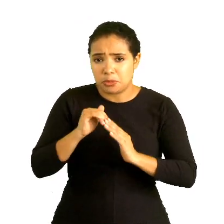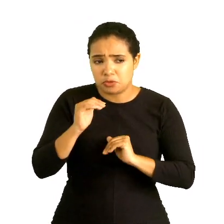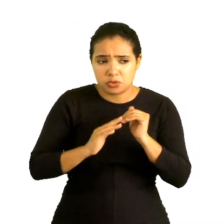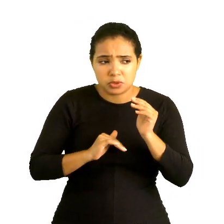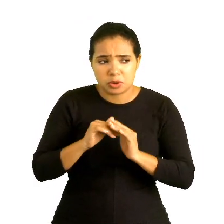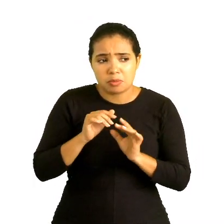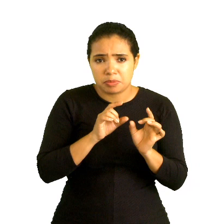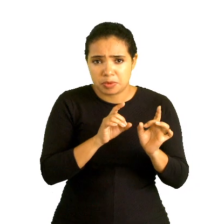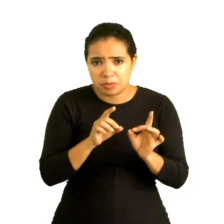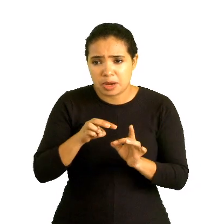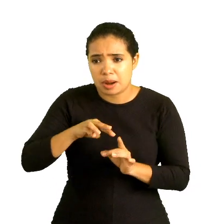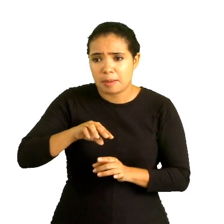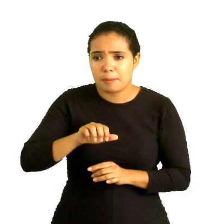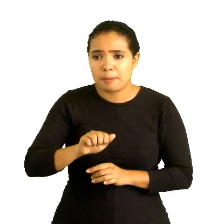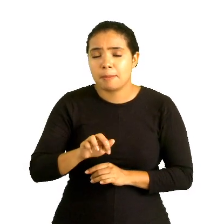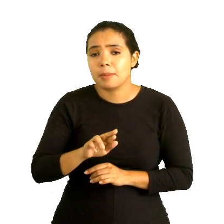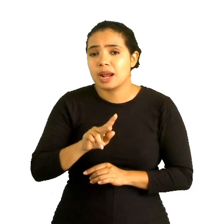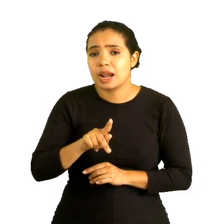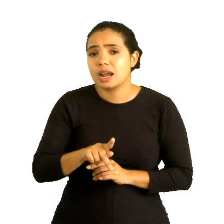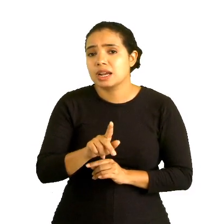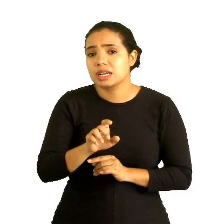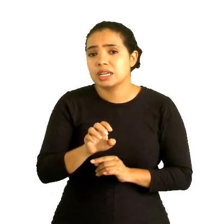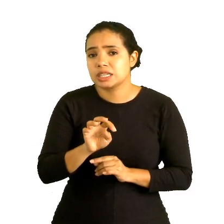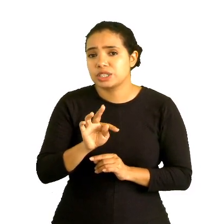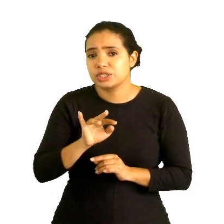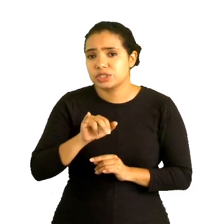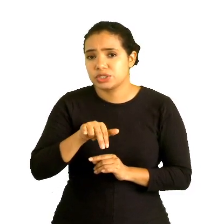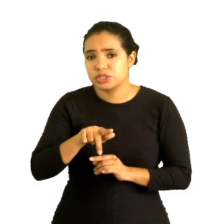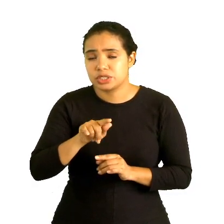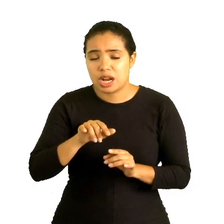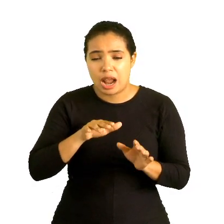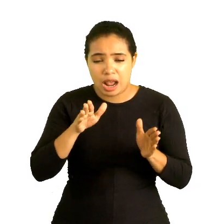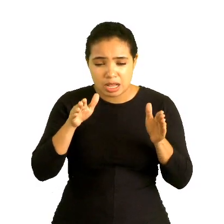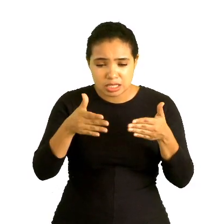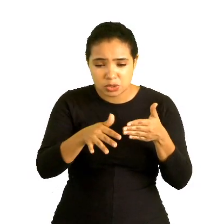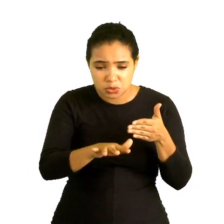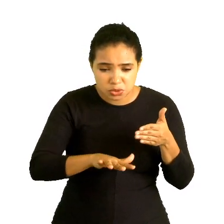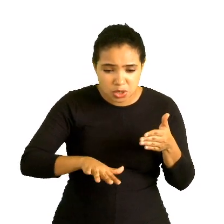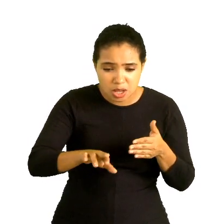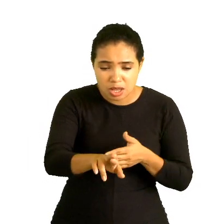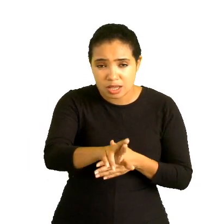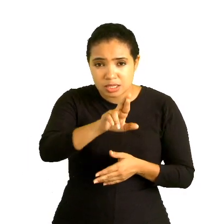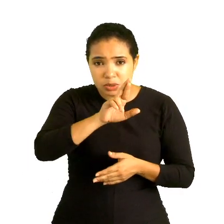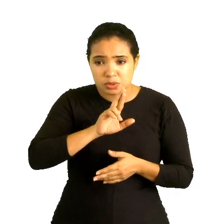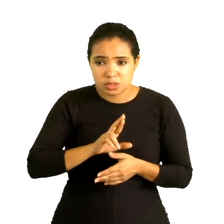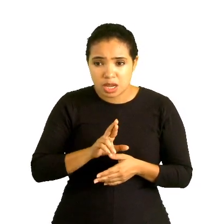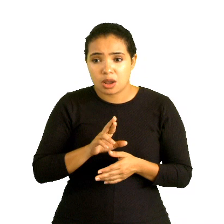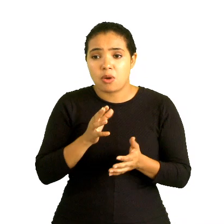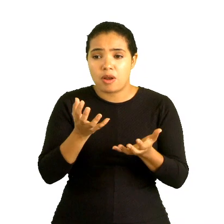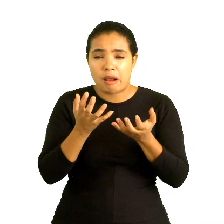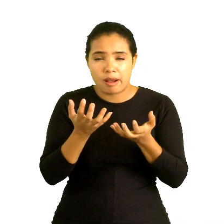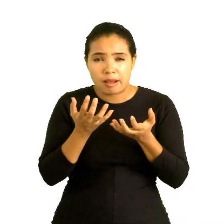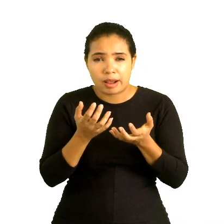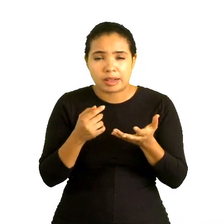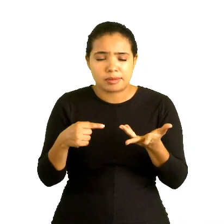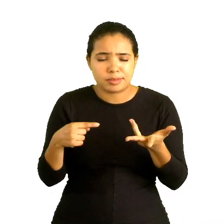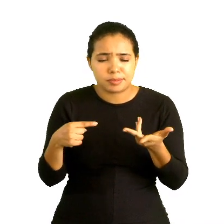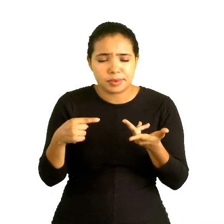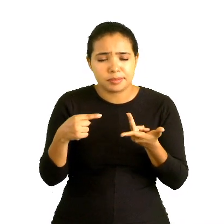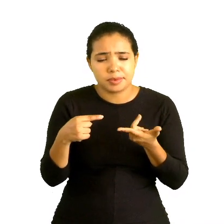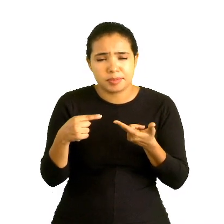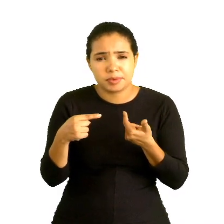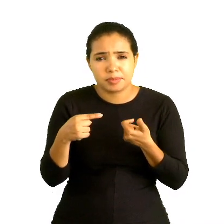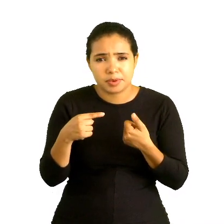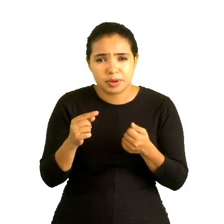marketing digital é aquele que foca em ações direcionadas ao resultado, busca entre os diversos